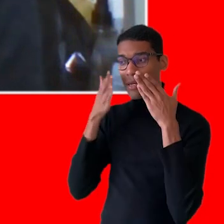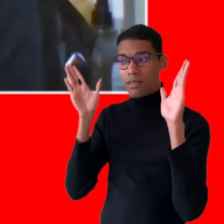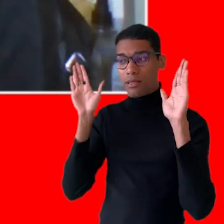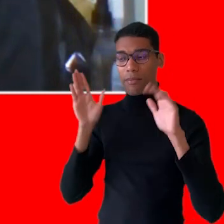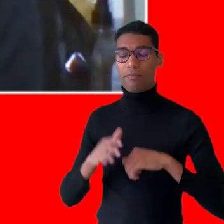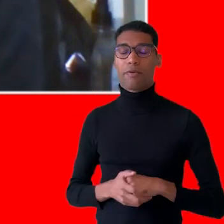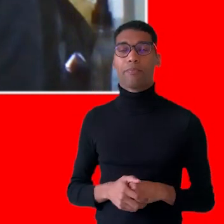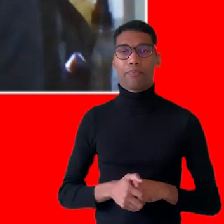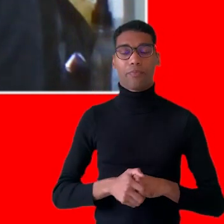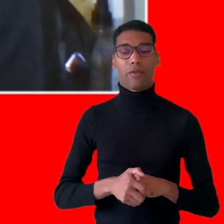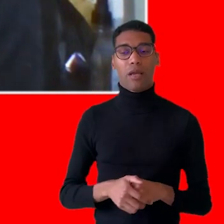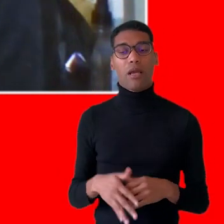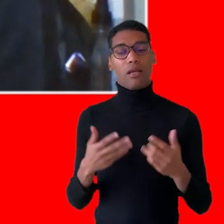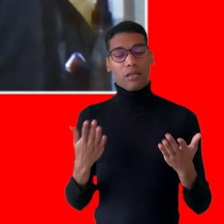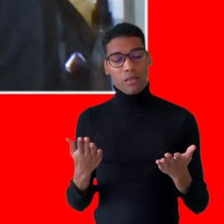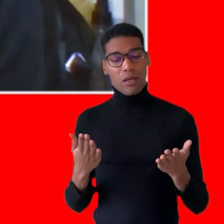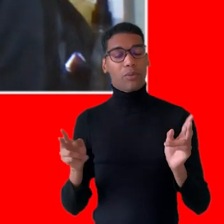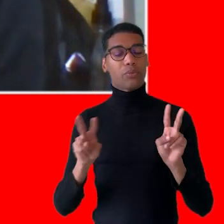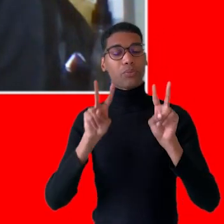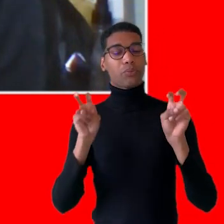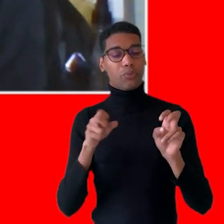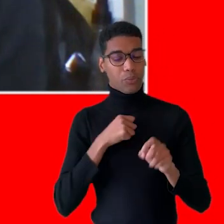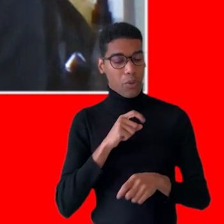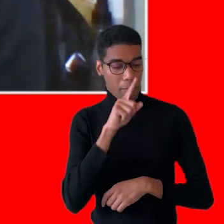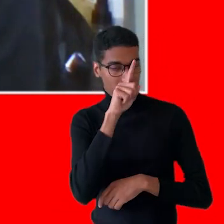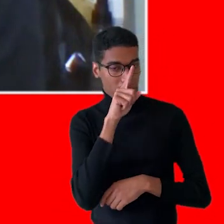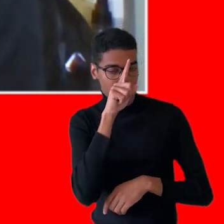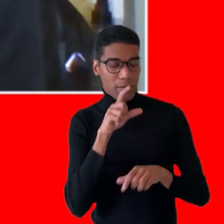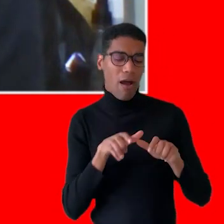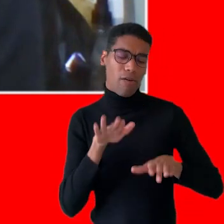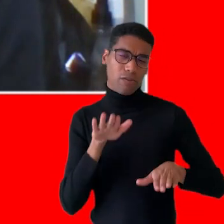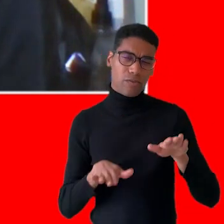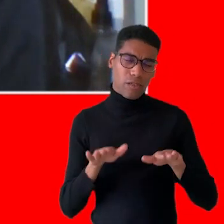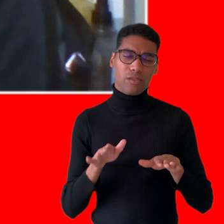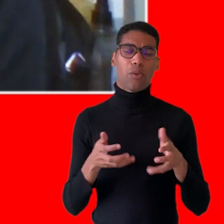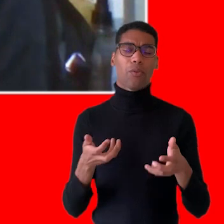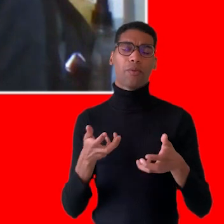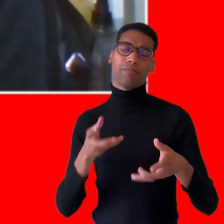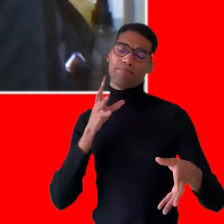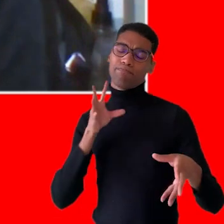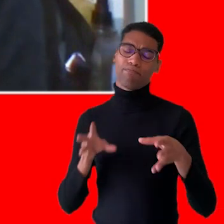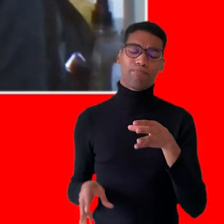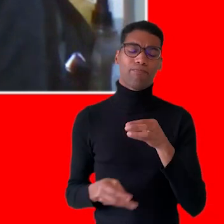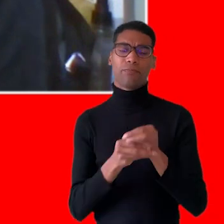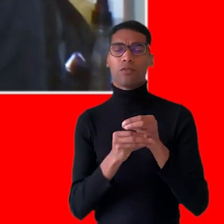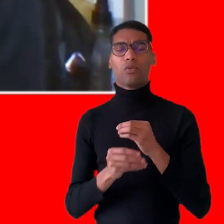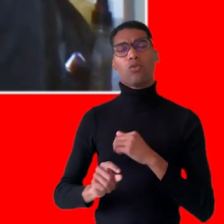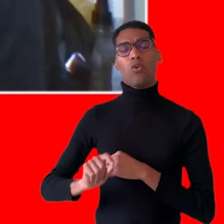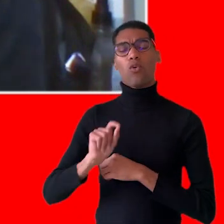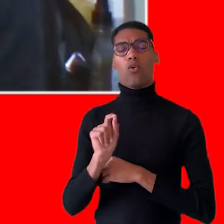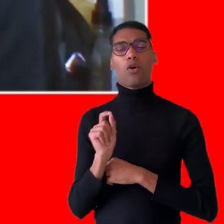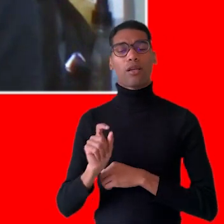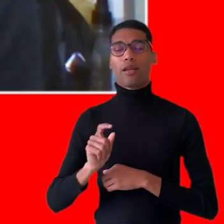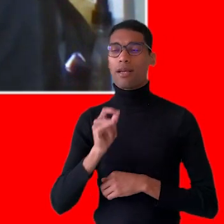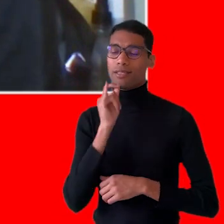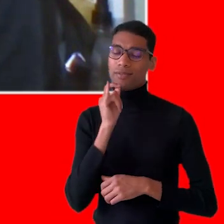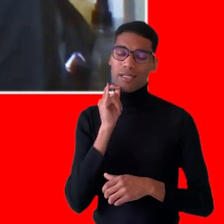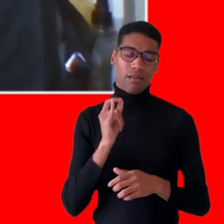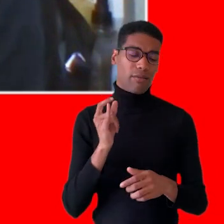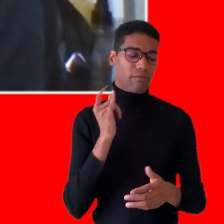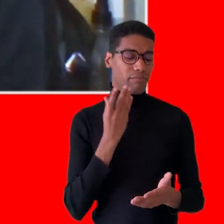ampla, sob risco, às vezes, de reiterarmos apenas